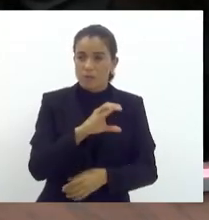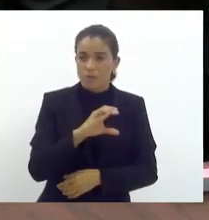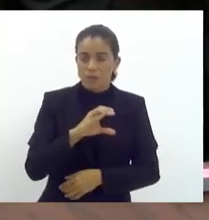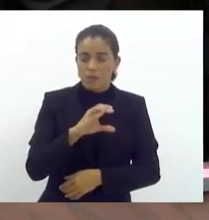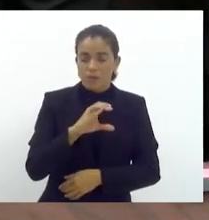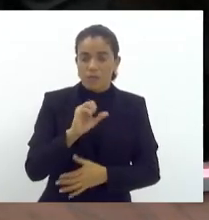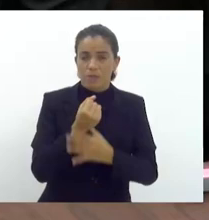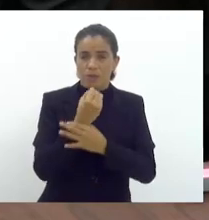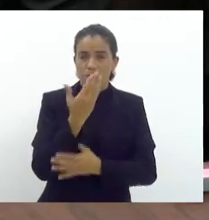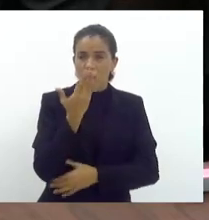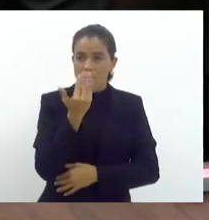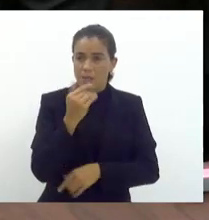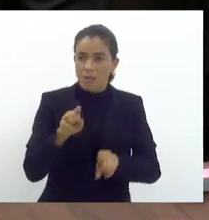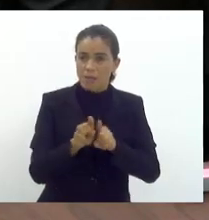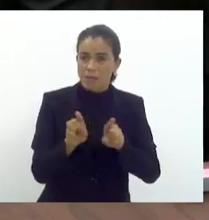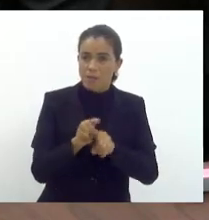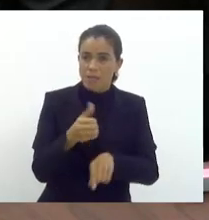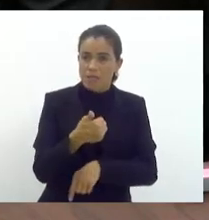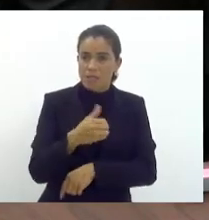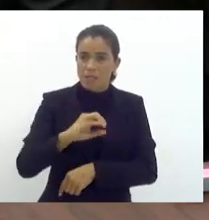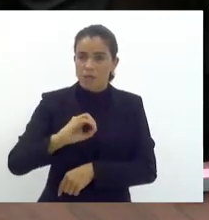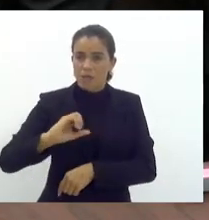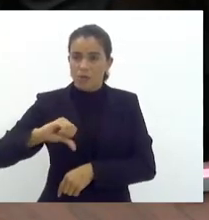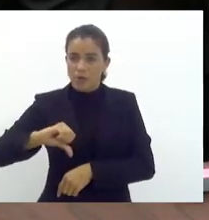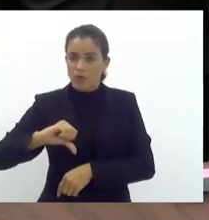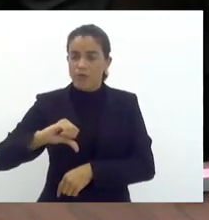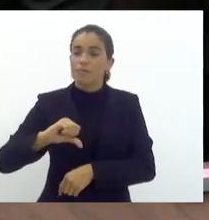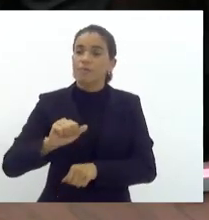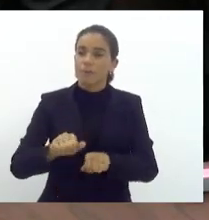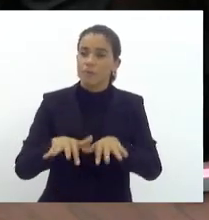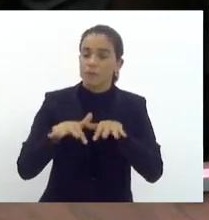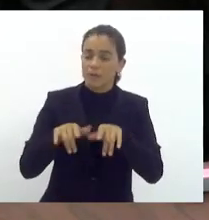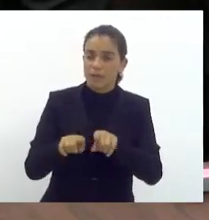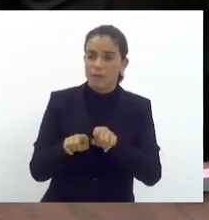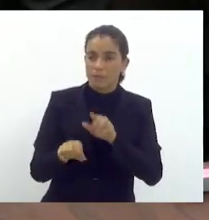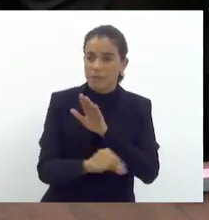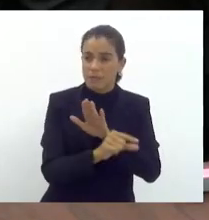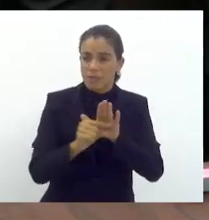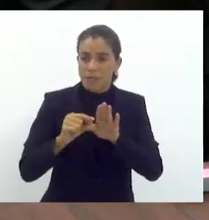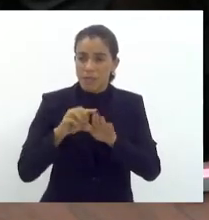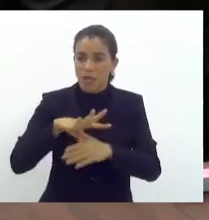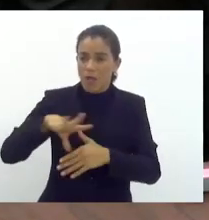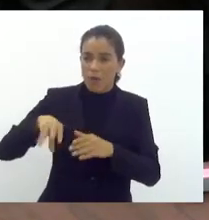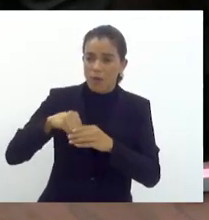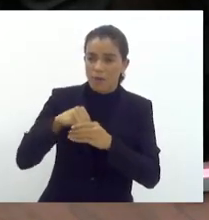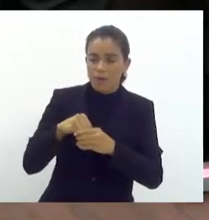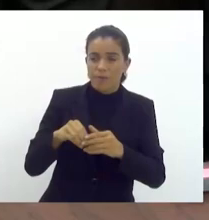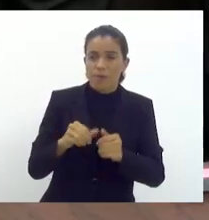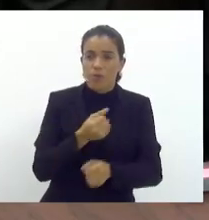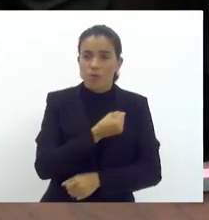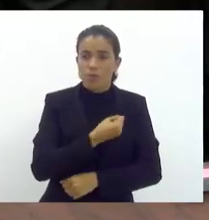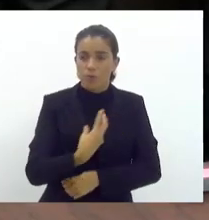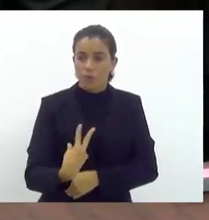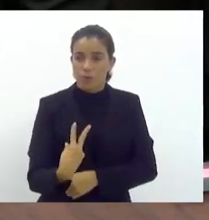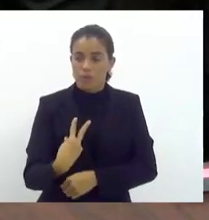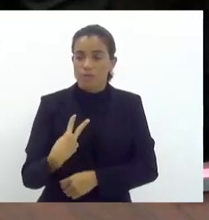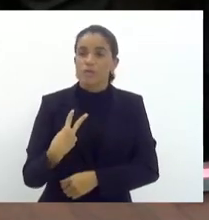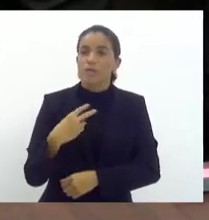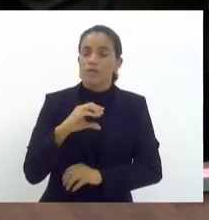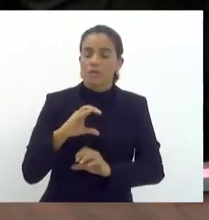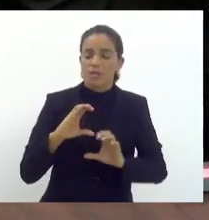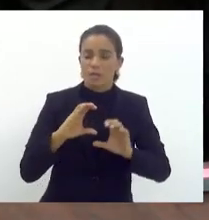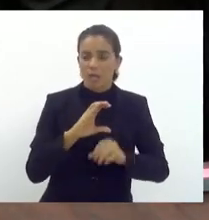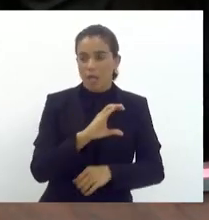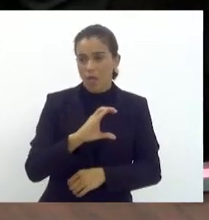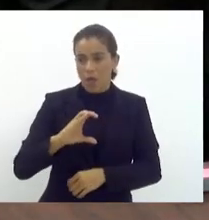alimentar e 109 de plenário favor com submenda aglutinativas emendas números 2 da